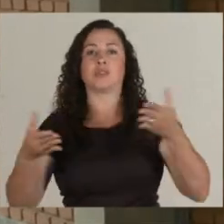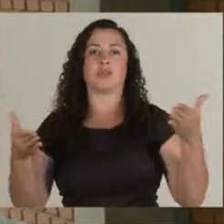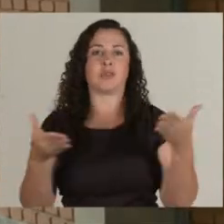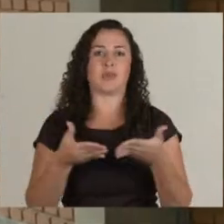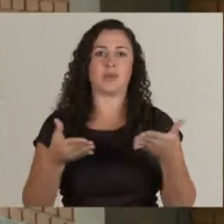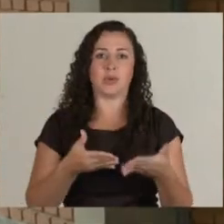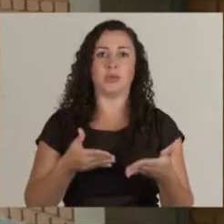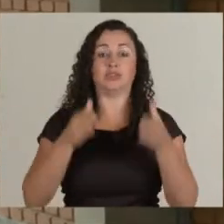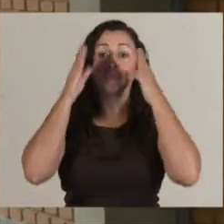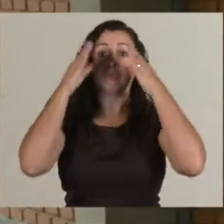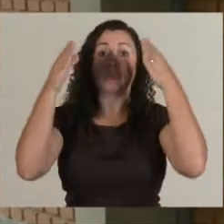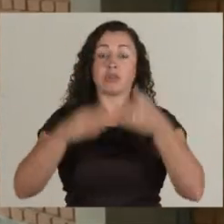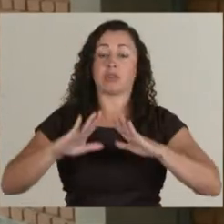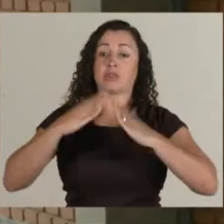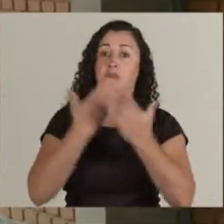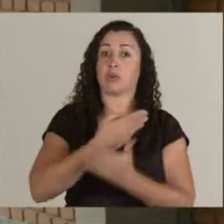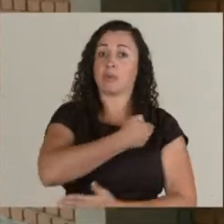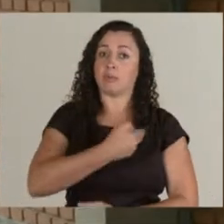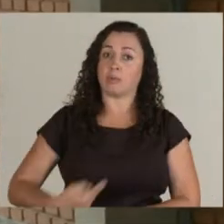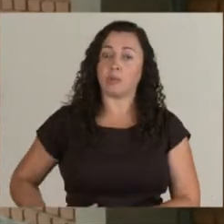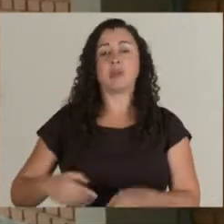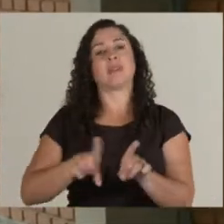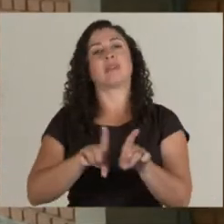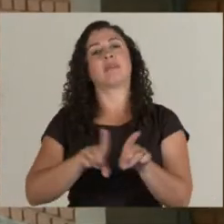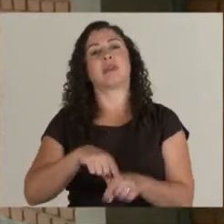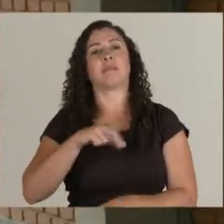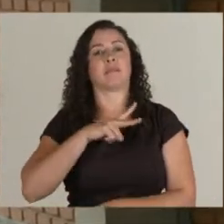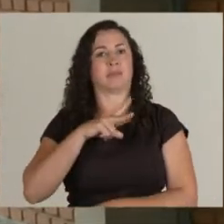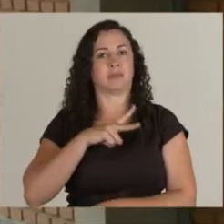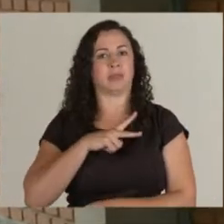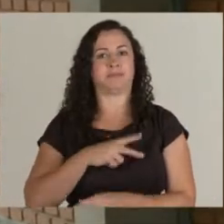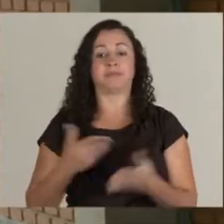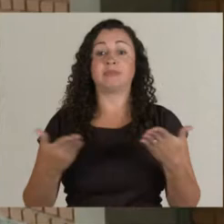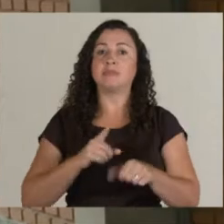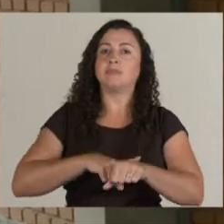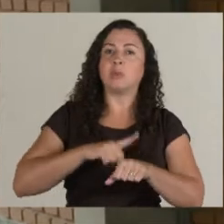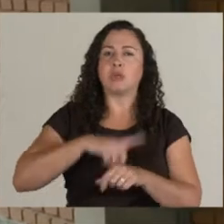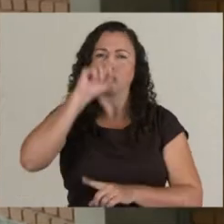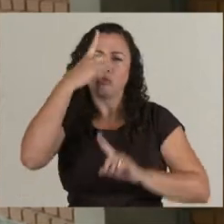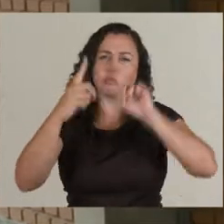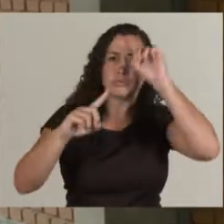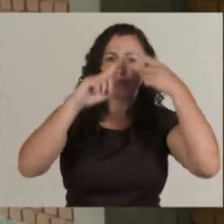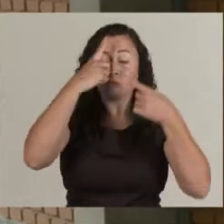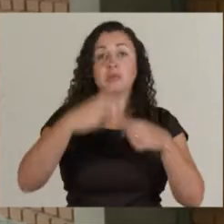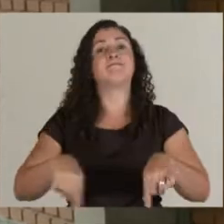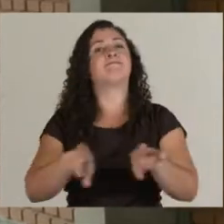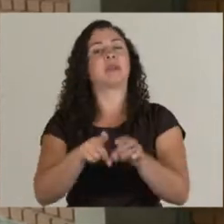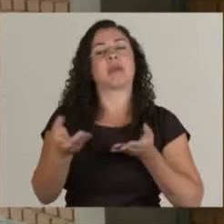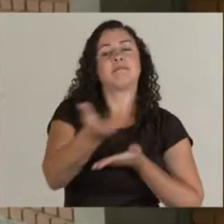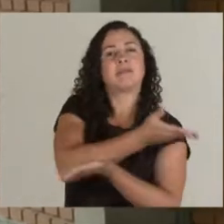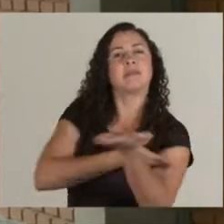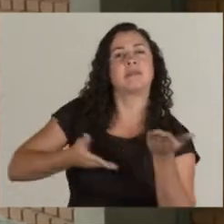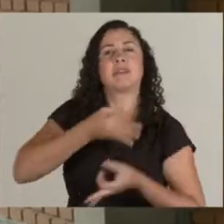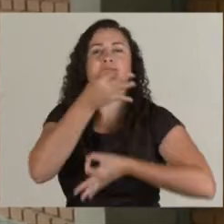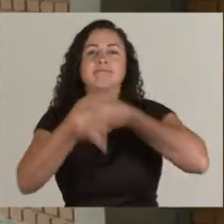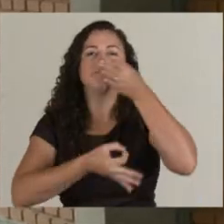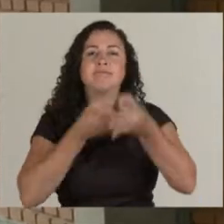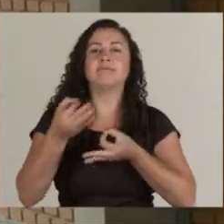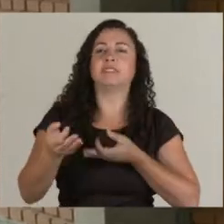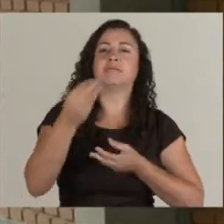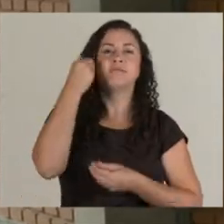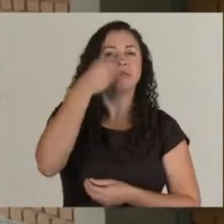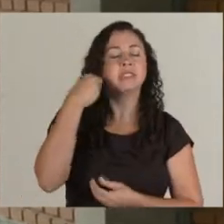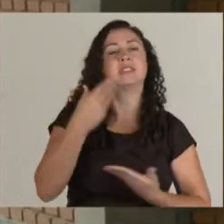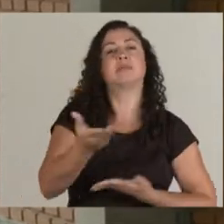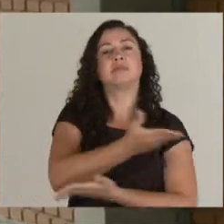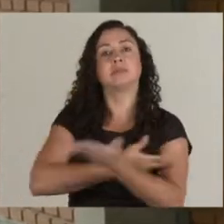hoje para a rede pública e particular. E não é só um momento de tirar dúvidas, não. É um momento de compartilhar experiências e de